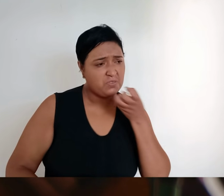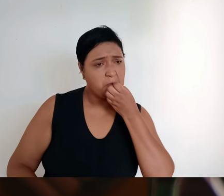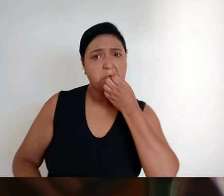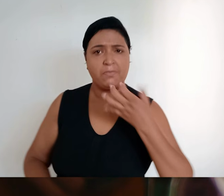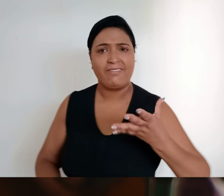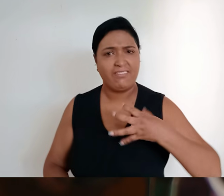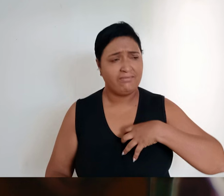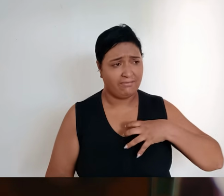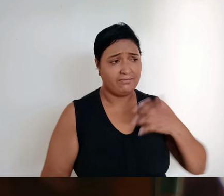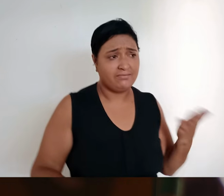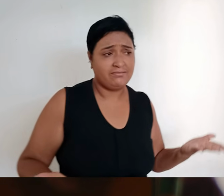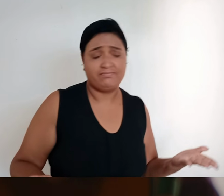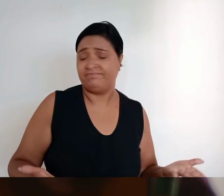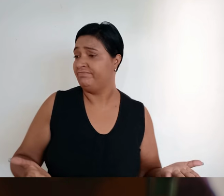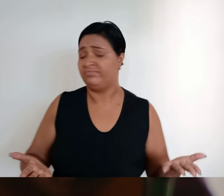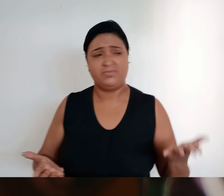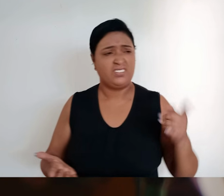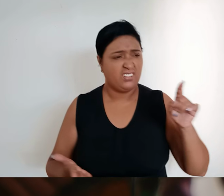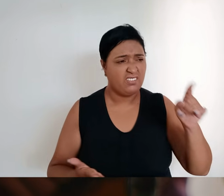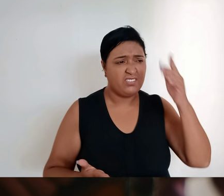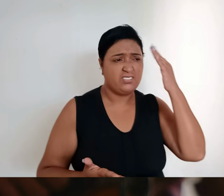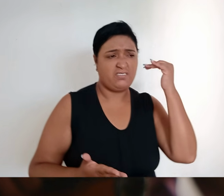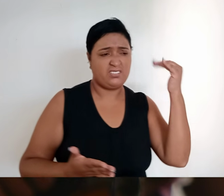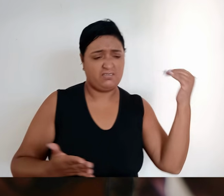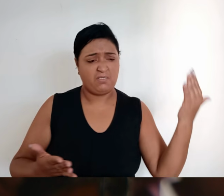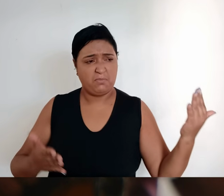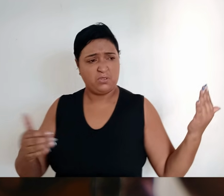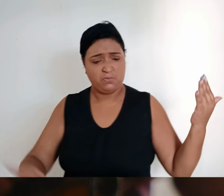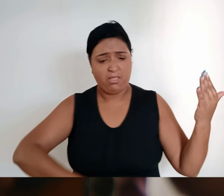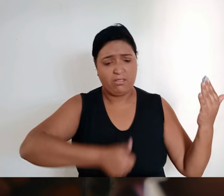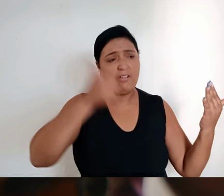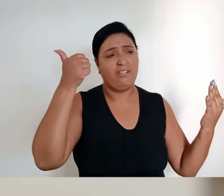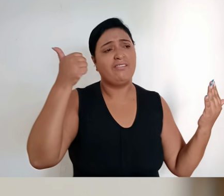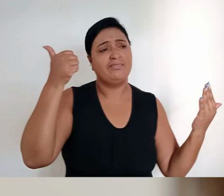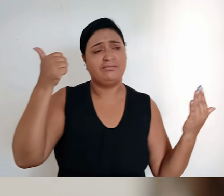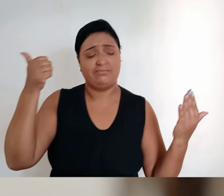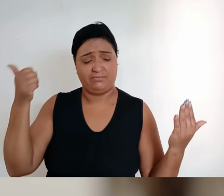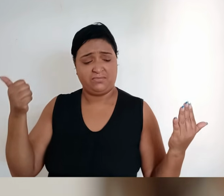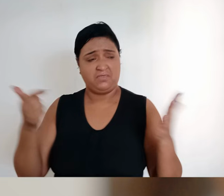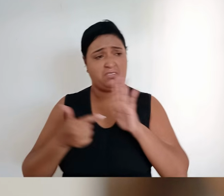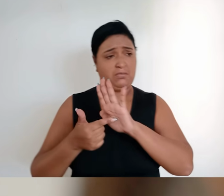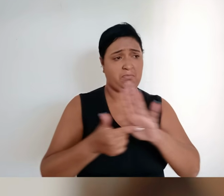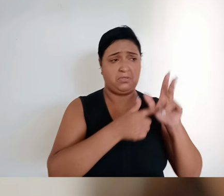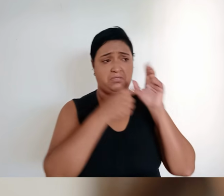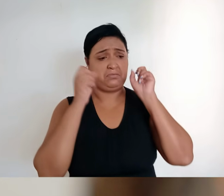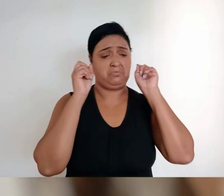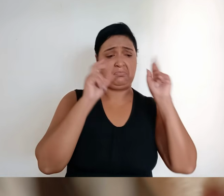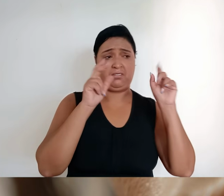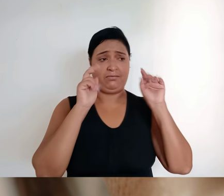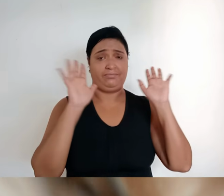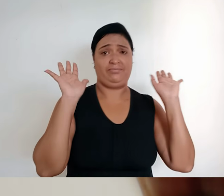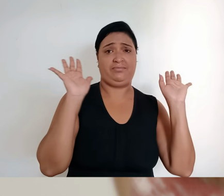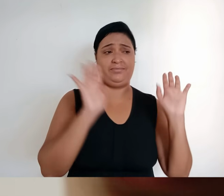Se sente bem, que você faz seu melhor, que você fica